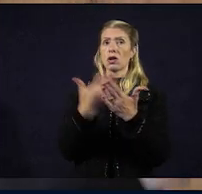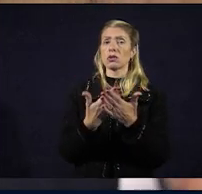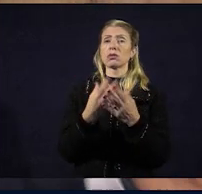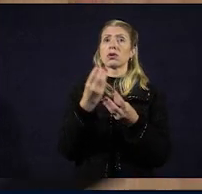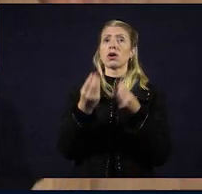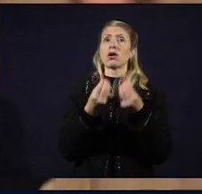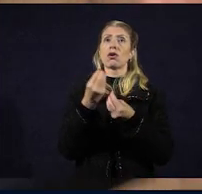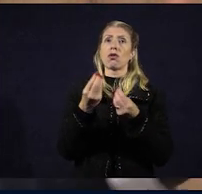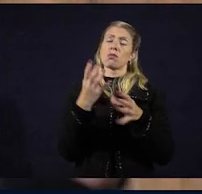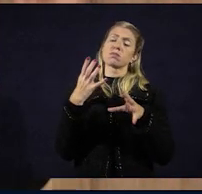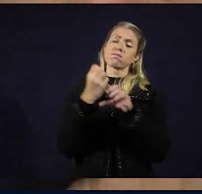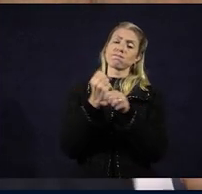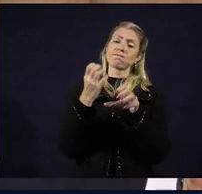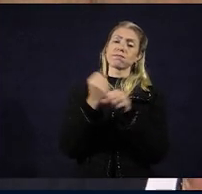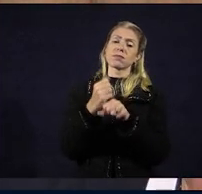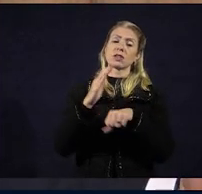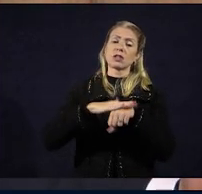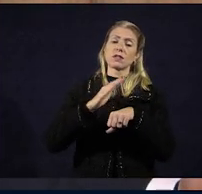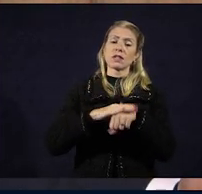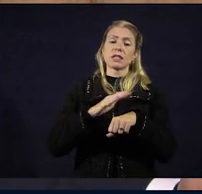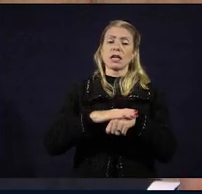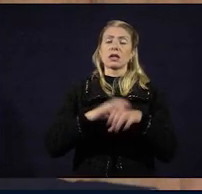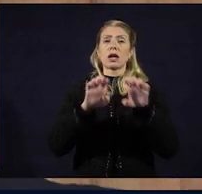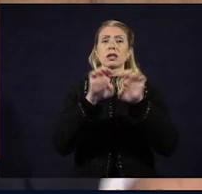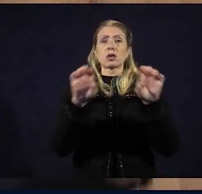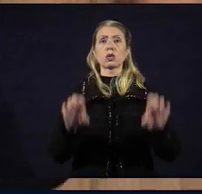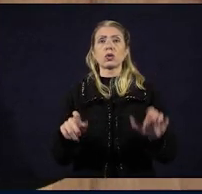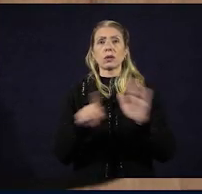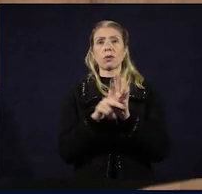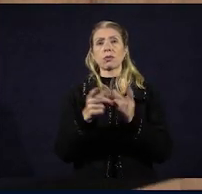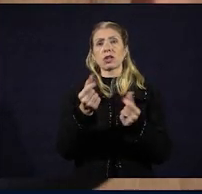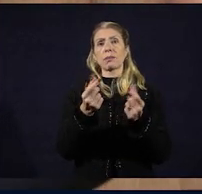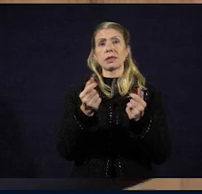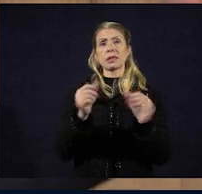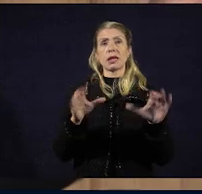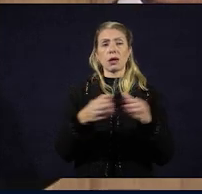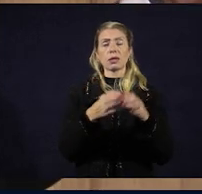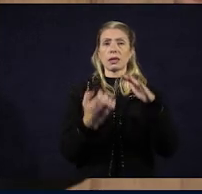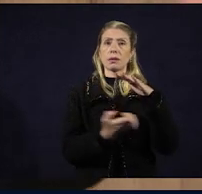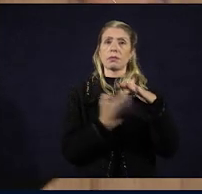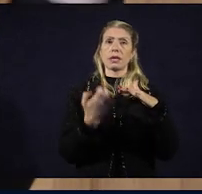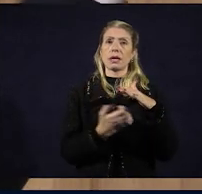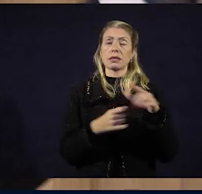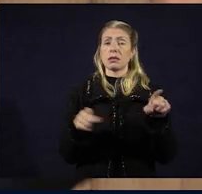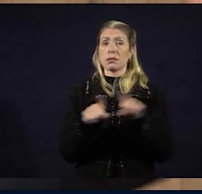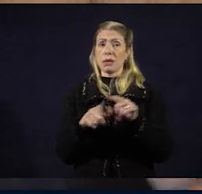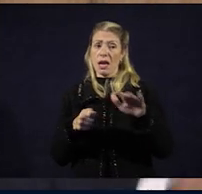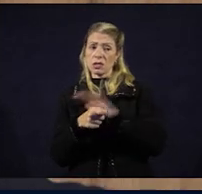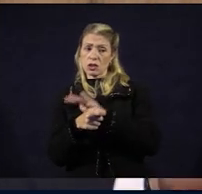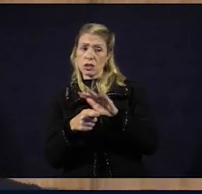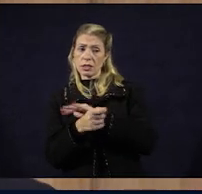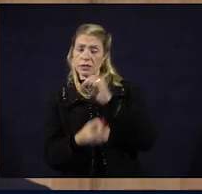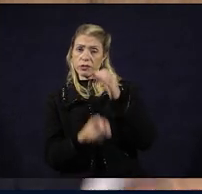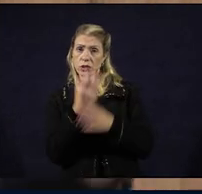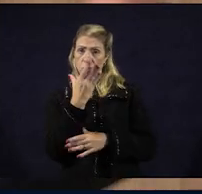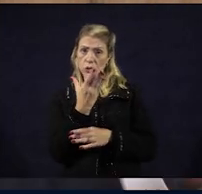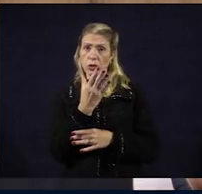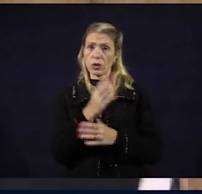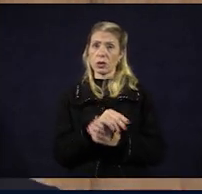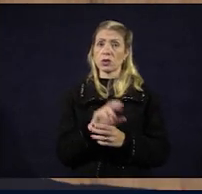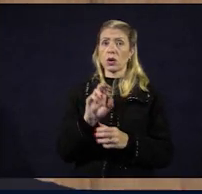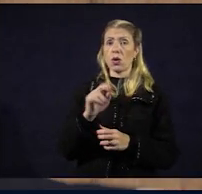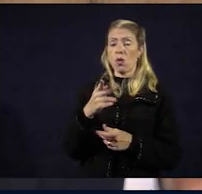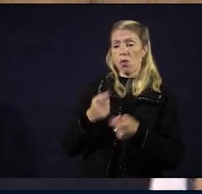montando né Trabalhando a estrutura de capital companhia seja com capital próprio dos acionistas fundadores né é